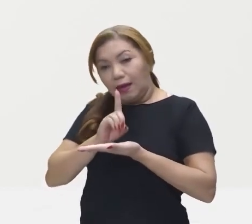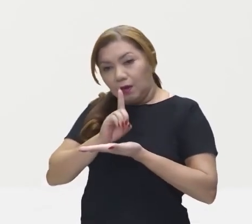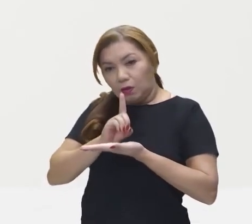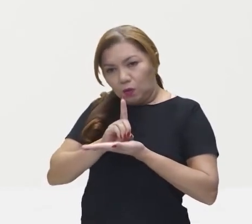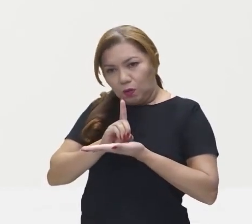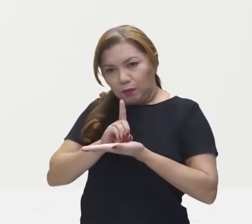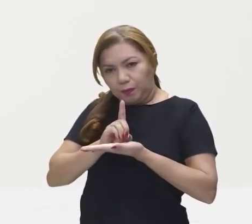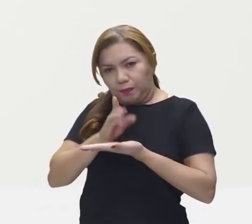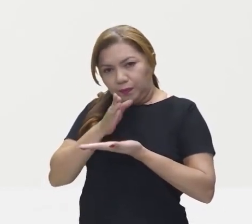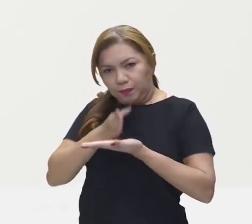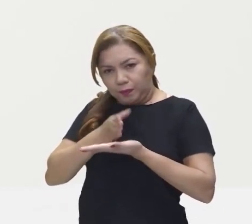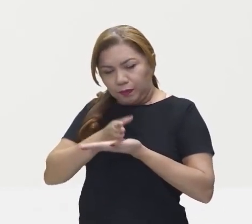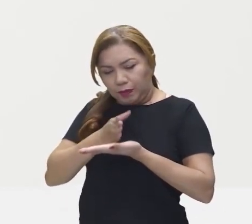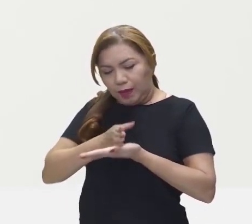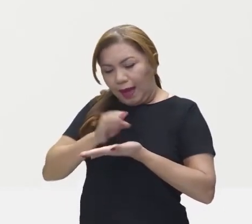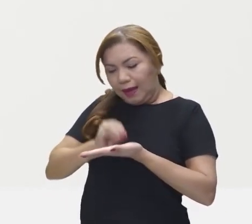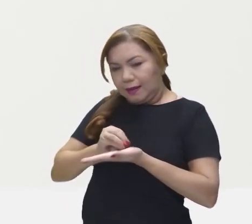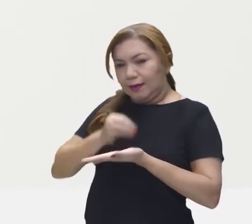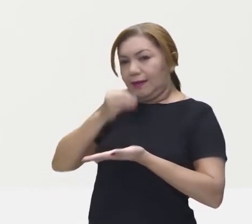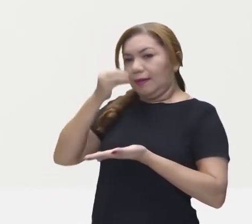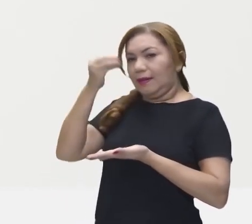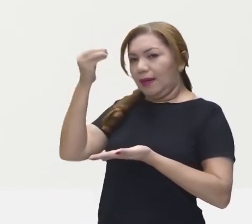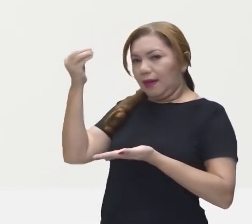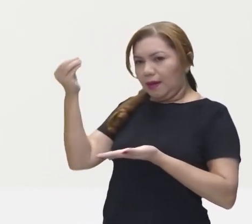bom? Cada um fica num ponto deste aqui.